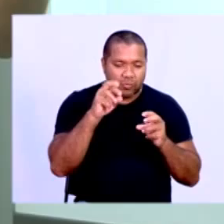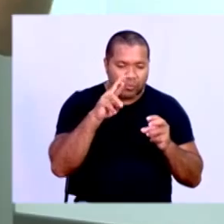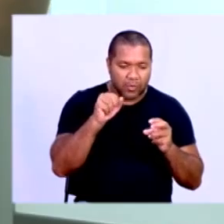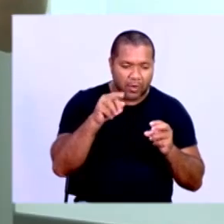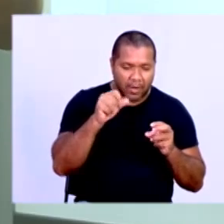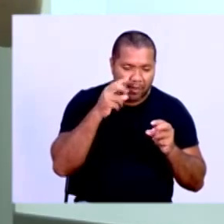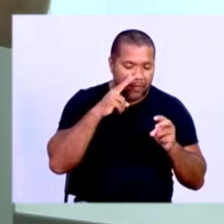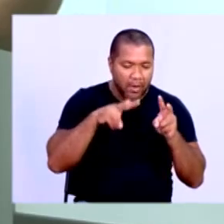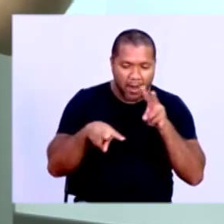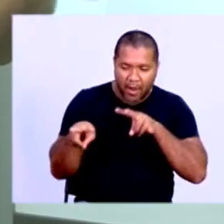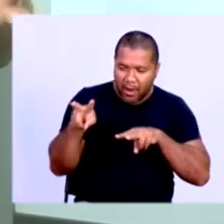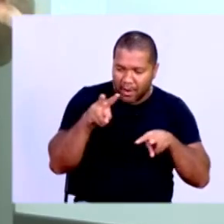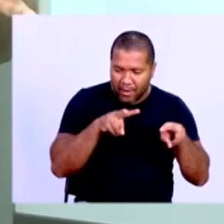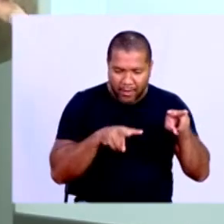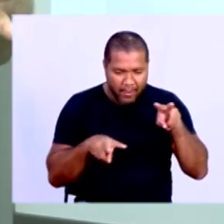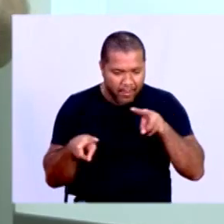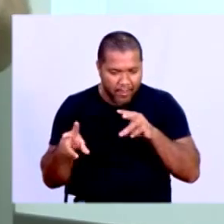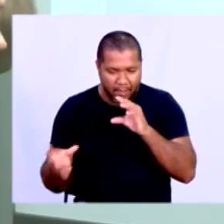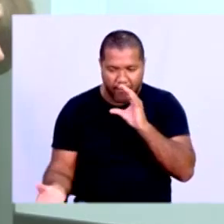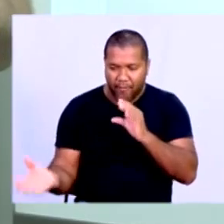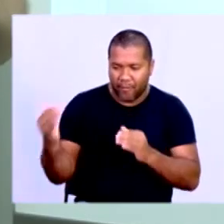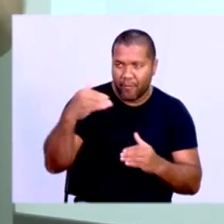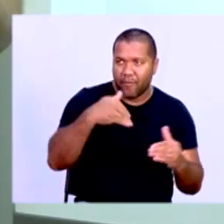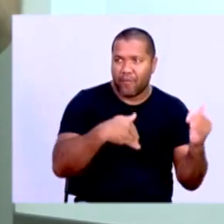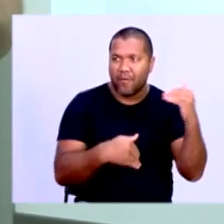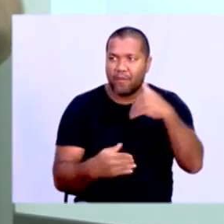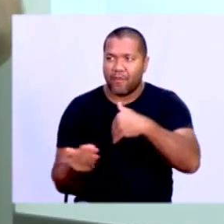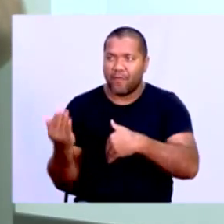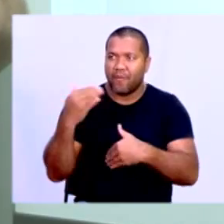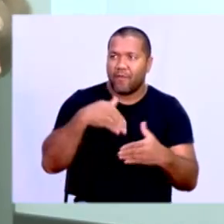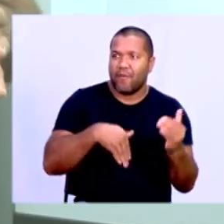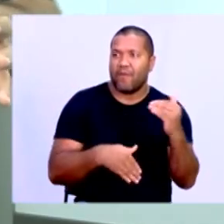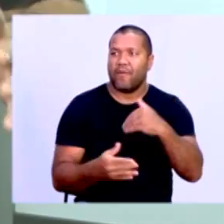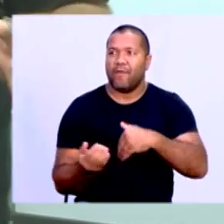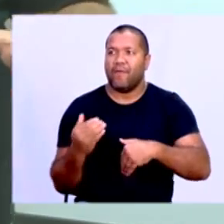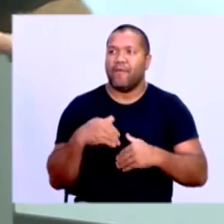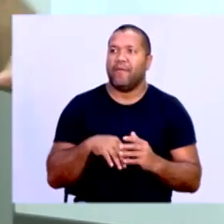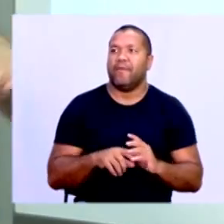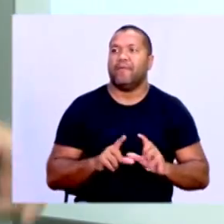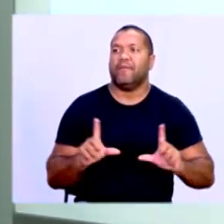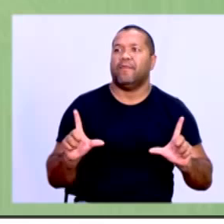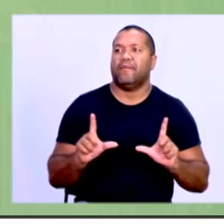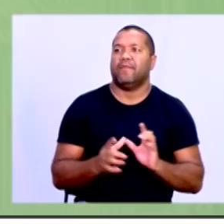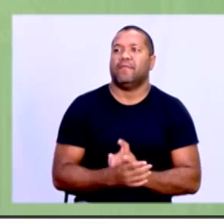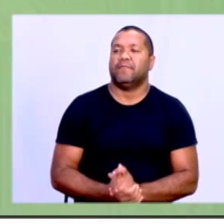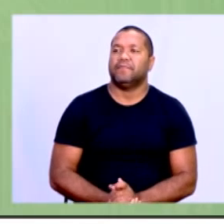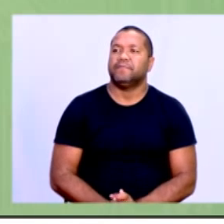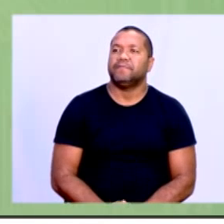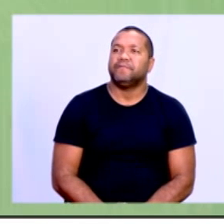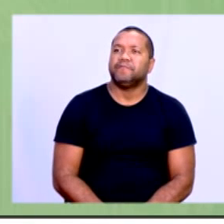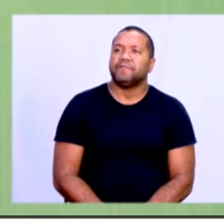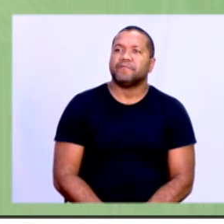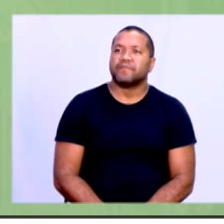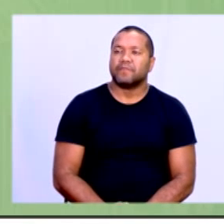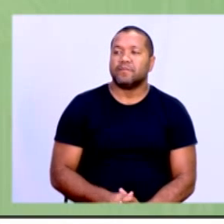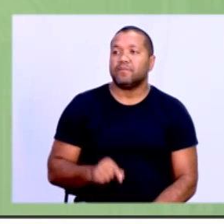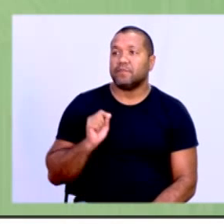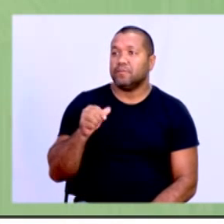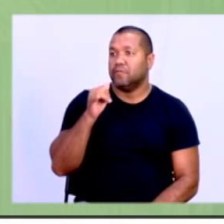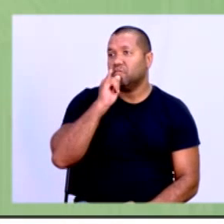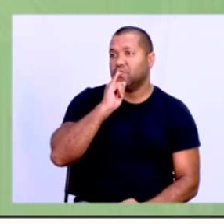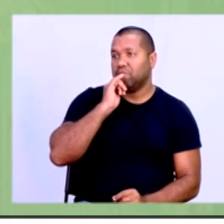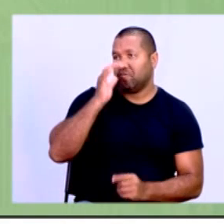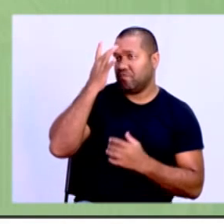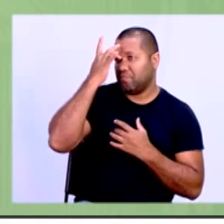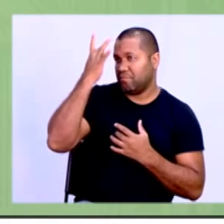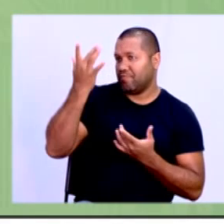vai visualizar aonde ele vai entregar aquela situação, né? Então eu acho que com esse exemplo fica fácil, não